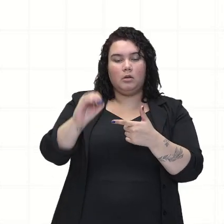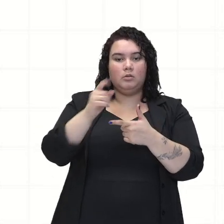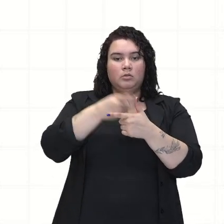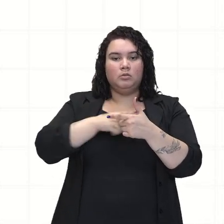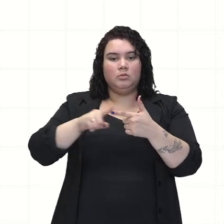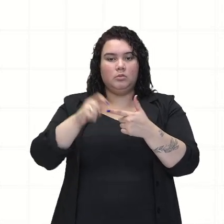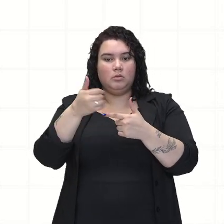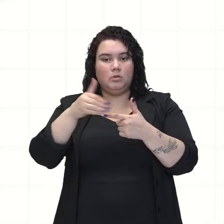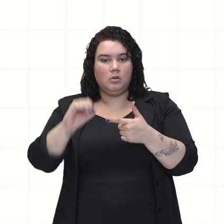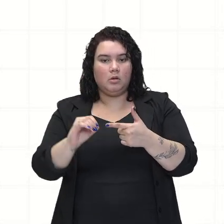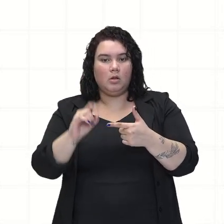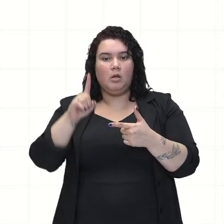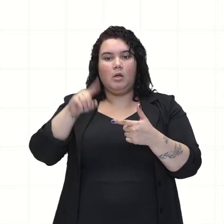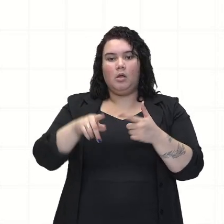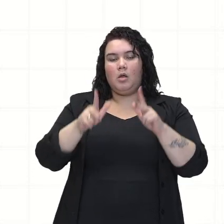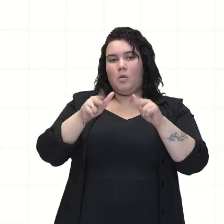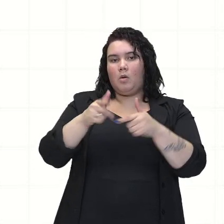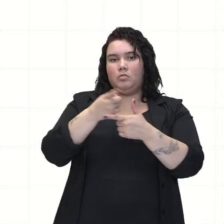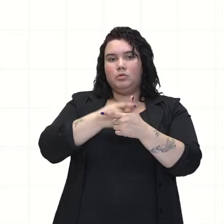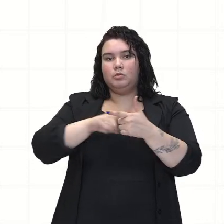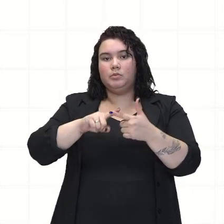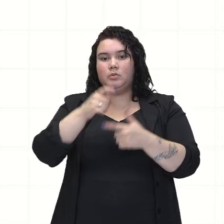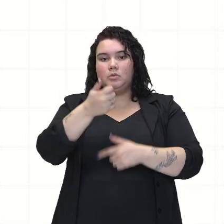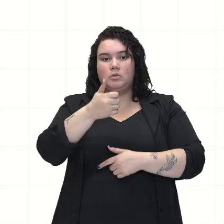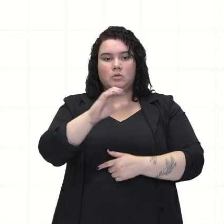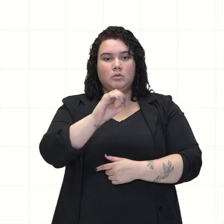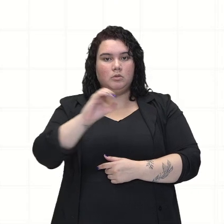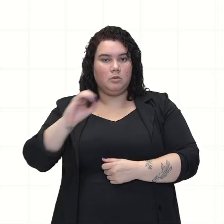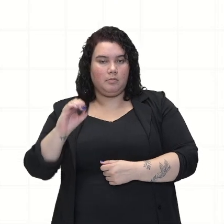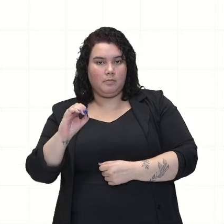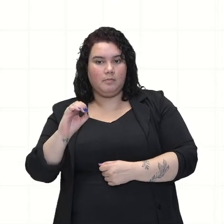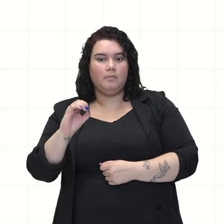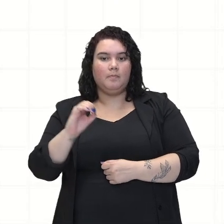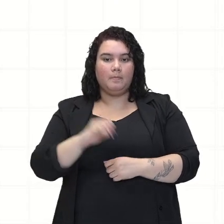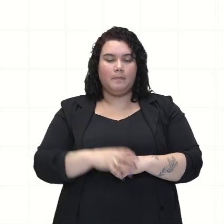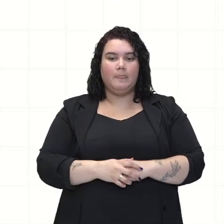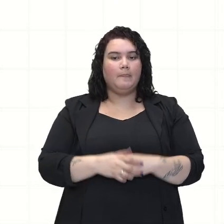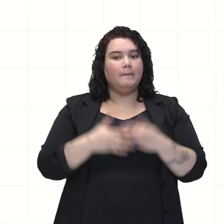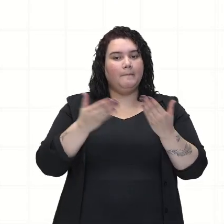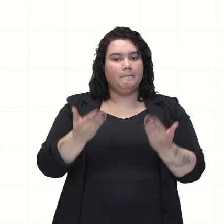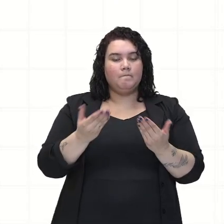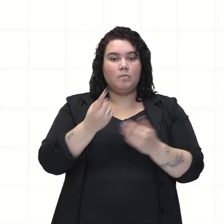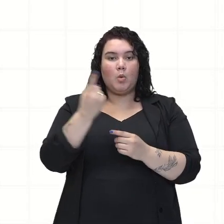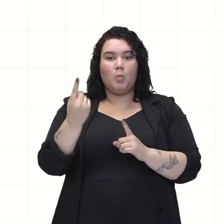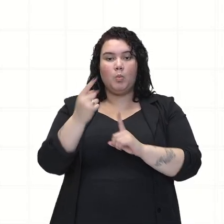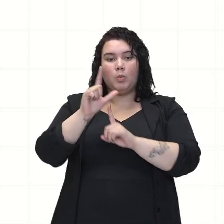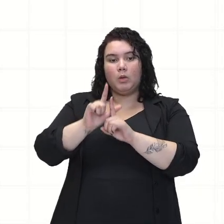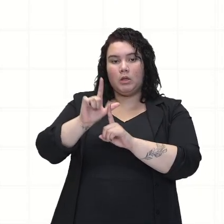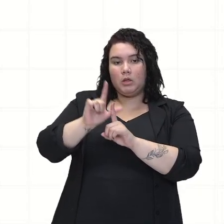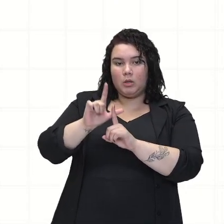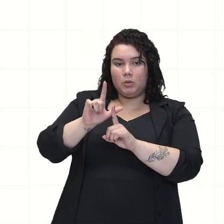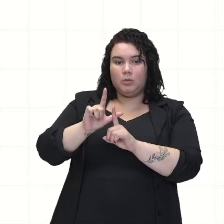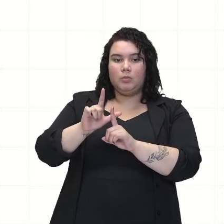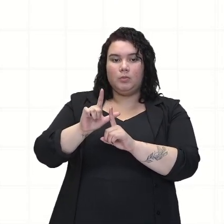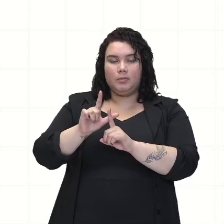é o mesmo que dividir por 100, né? Porque 1 litro